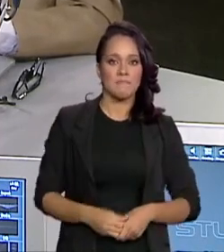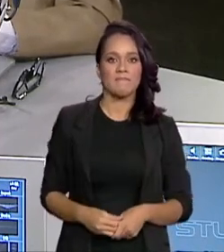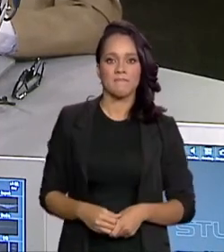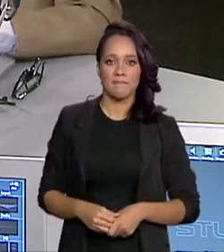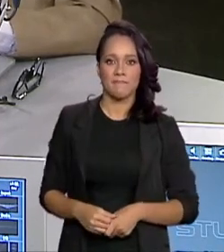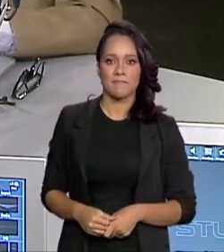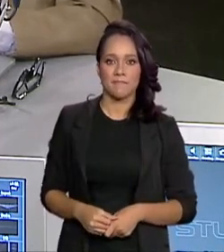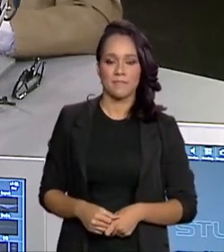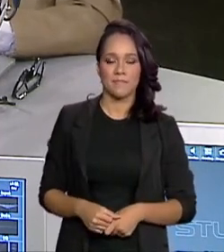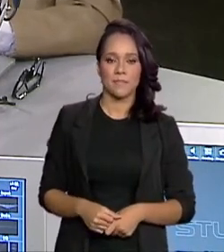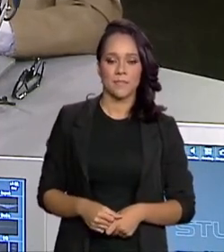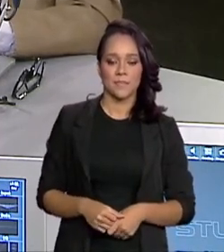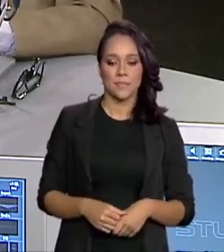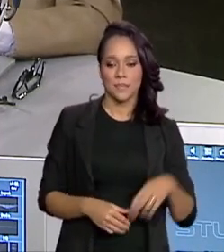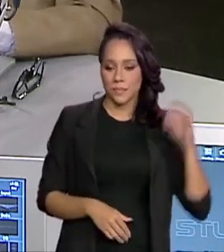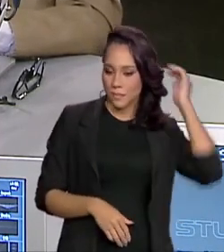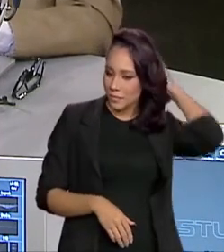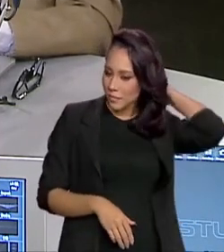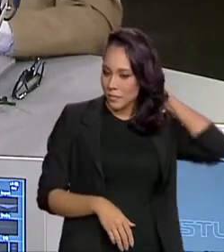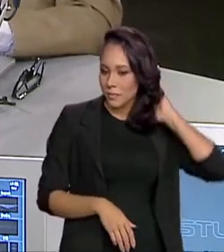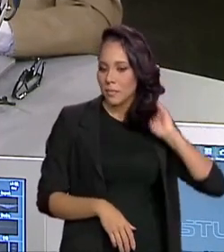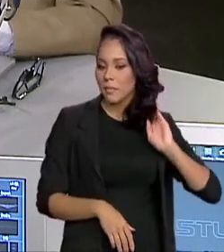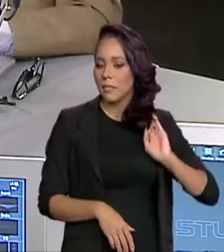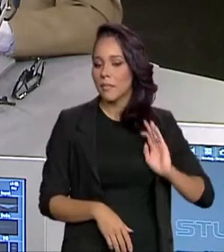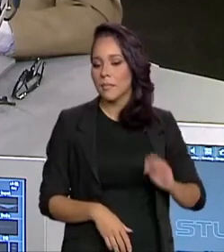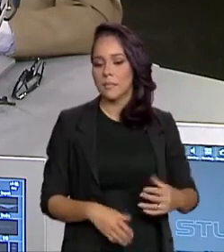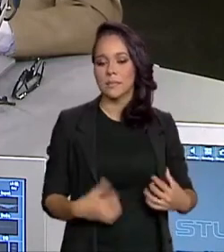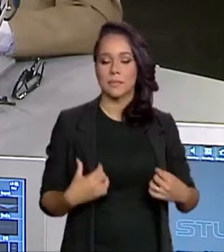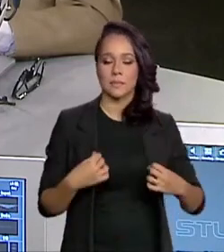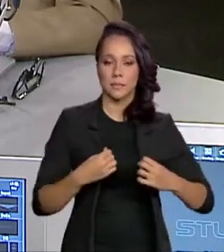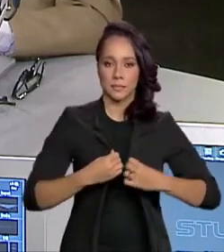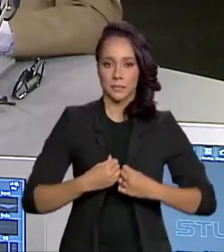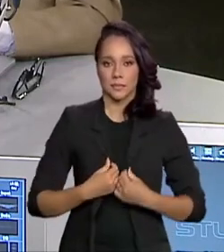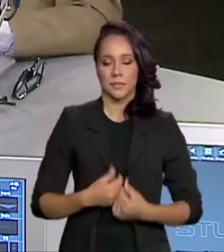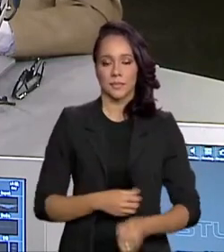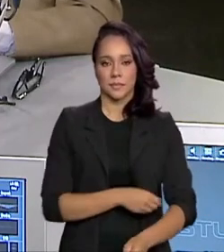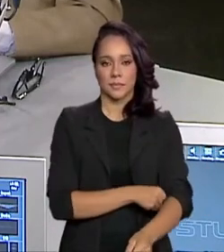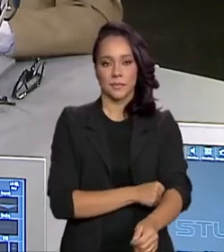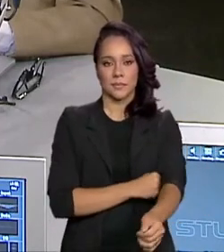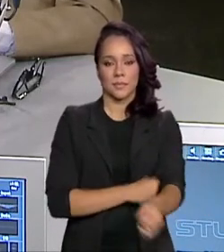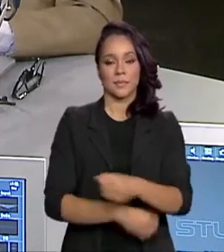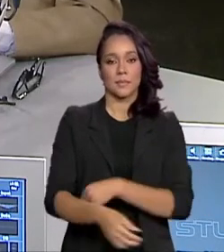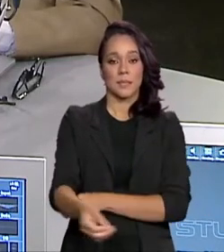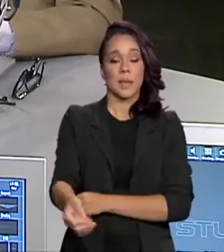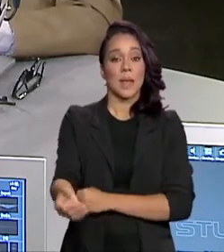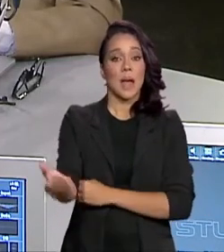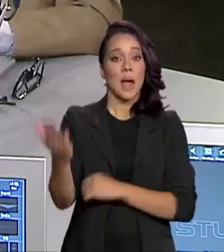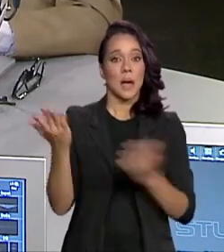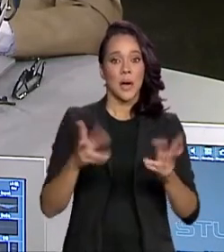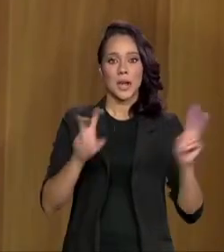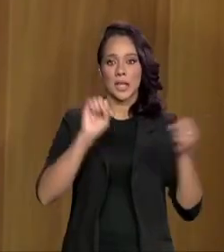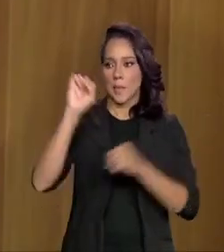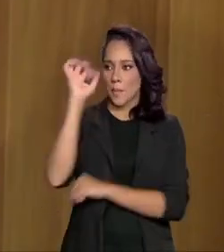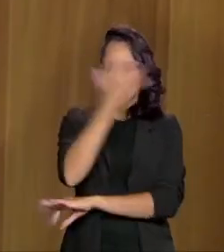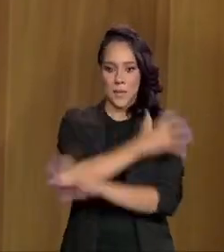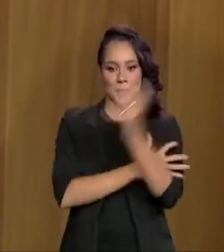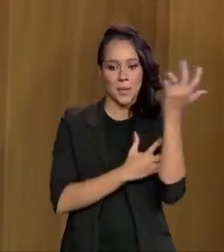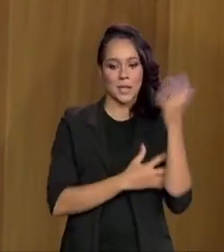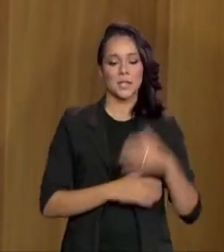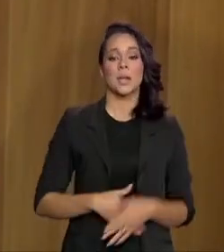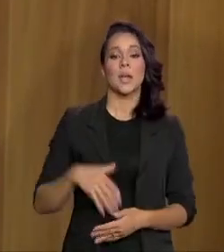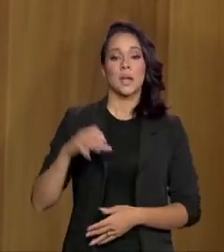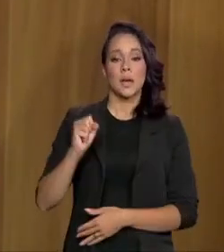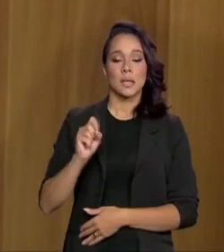Nacional em São Paulo, Eliane Gonçalves. agora, meio ambiente. É que o